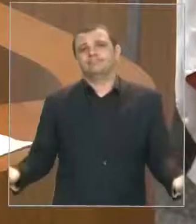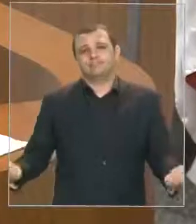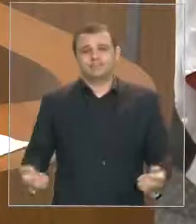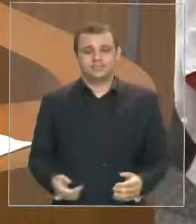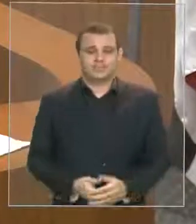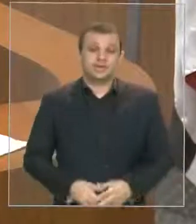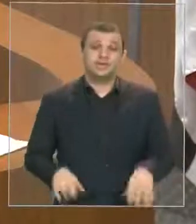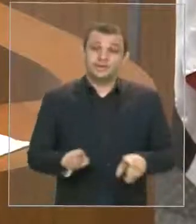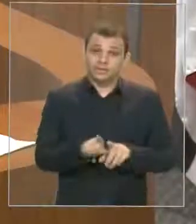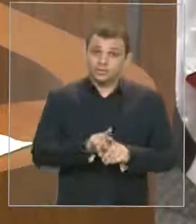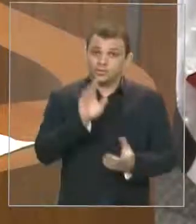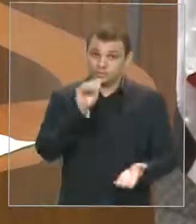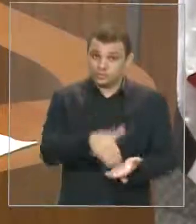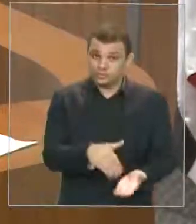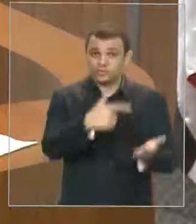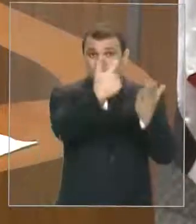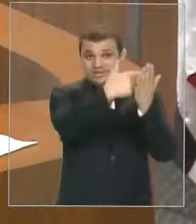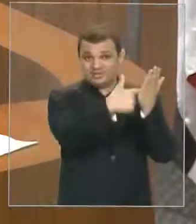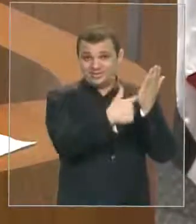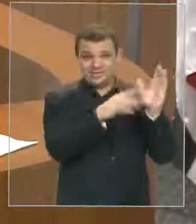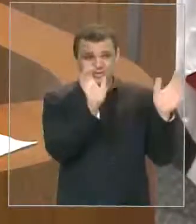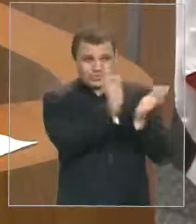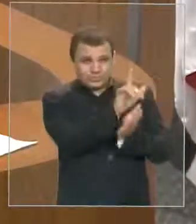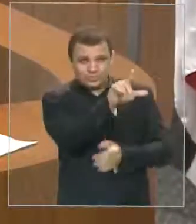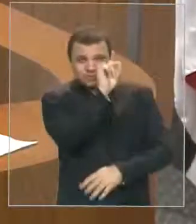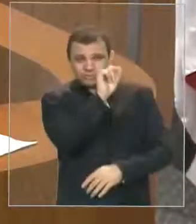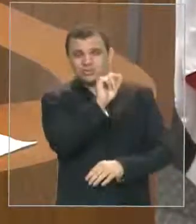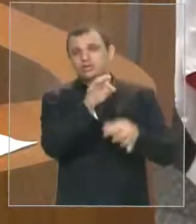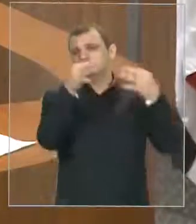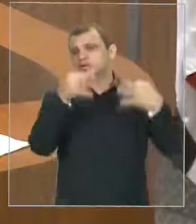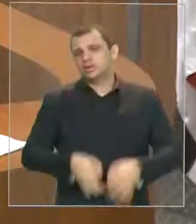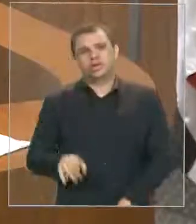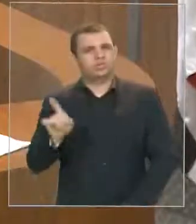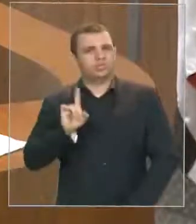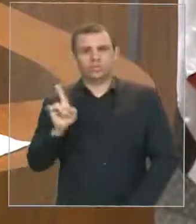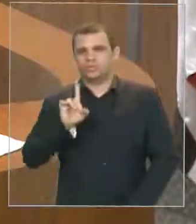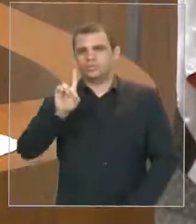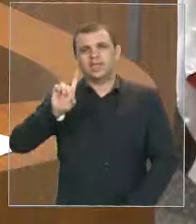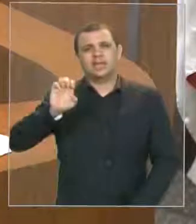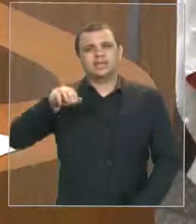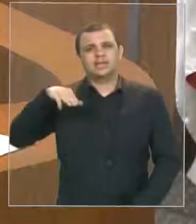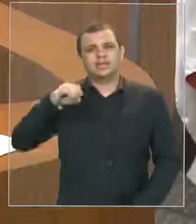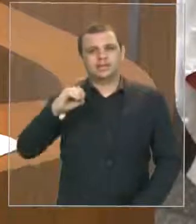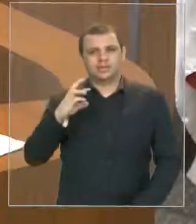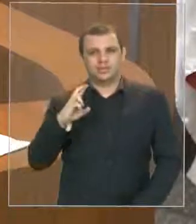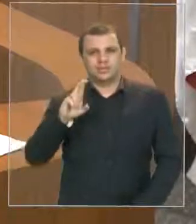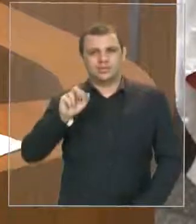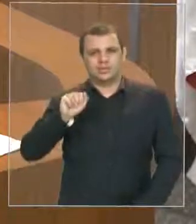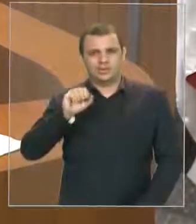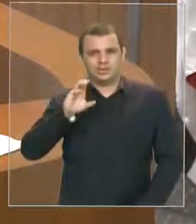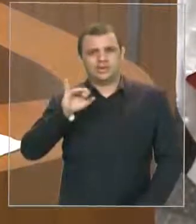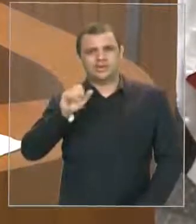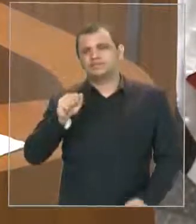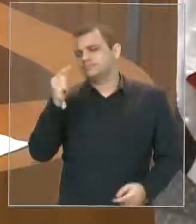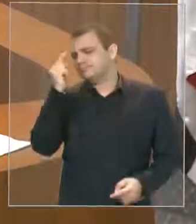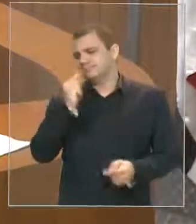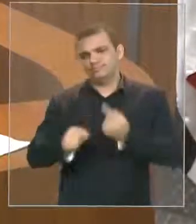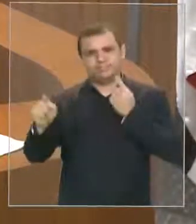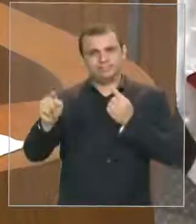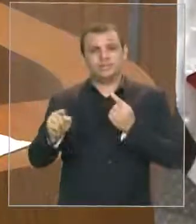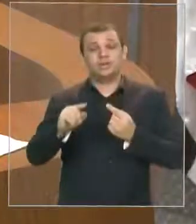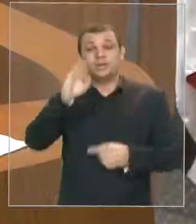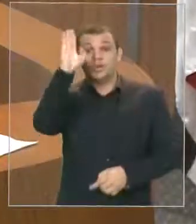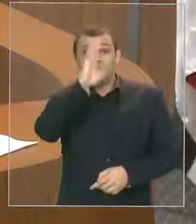não é justo, não é democrático. O Brasil, que teve uma luta muito grande e que fez um movimento das diretas